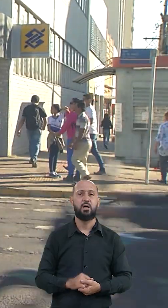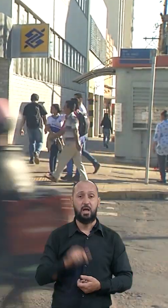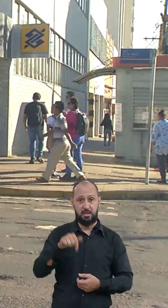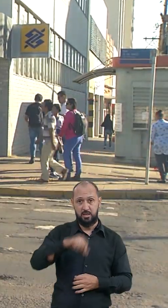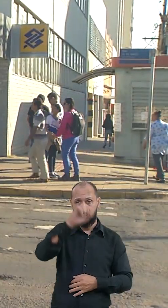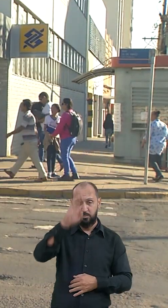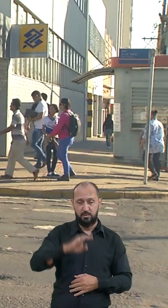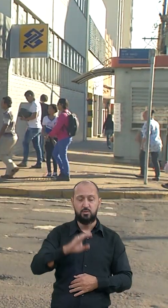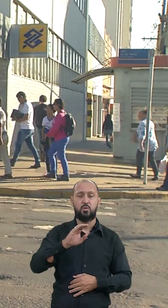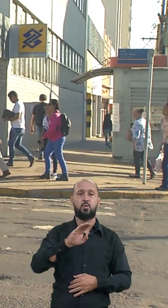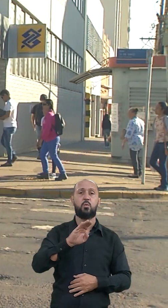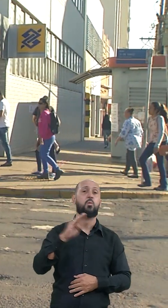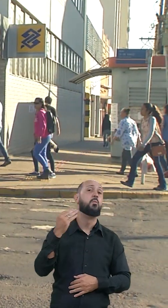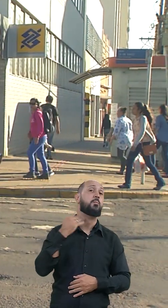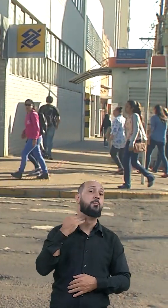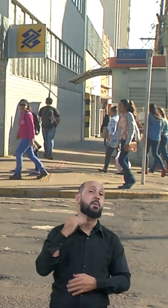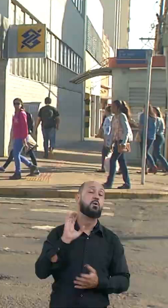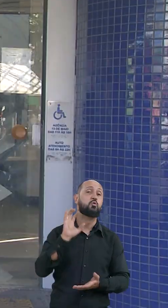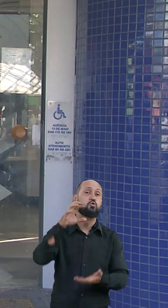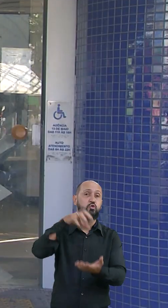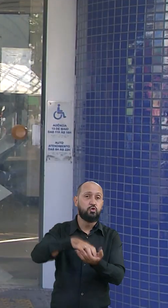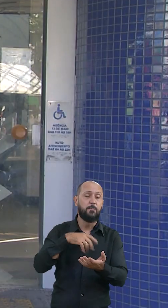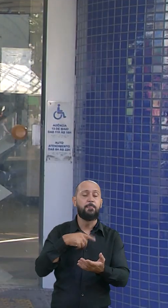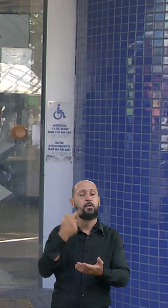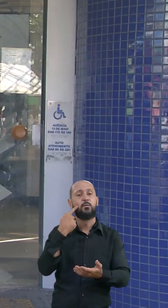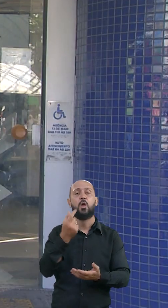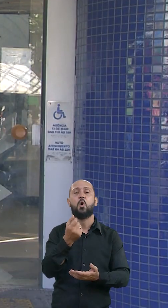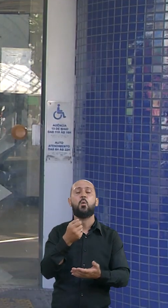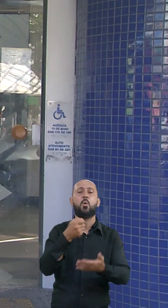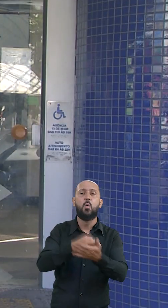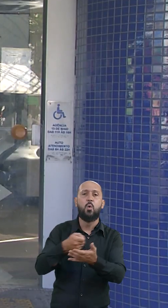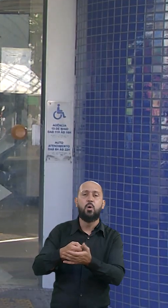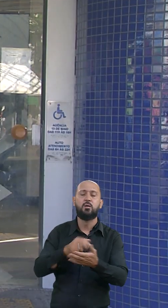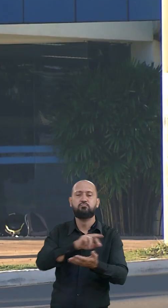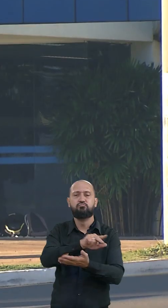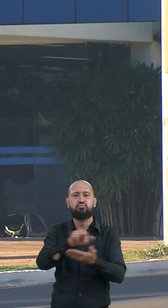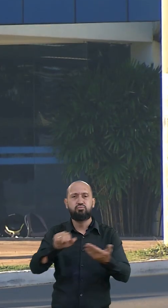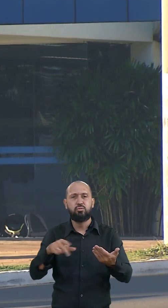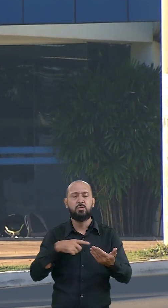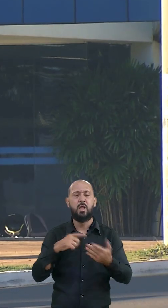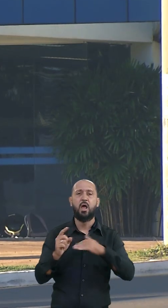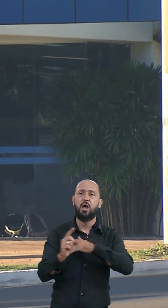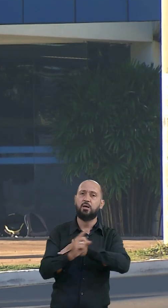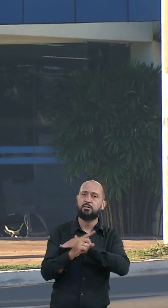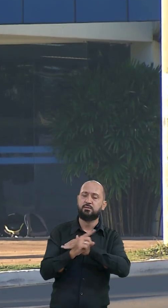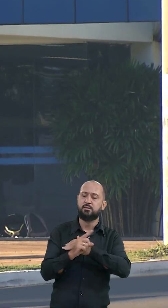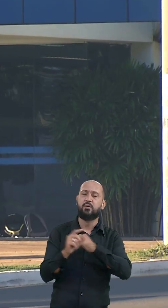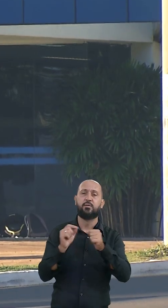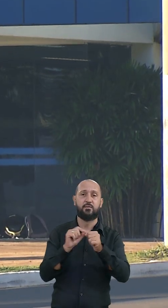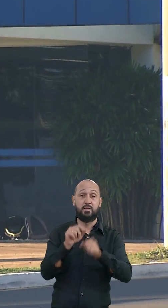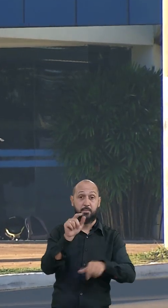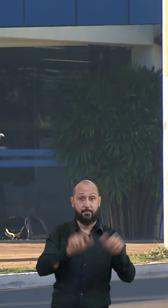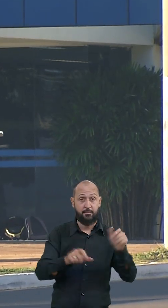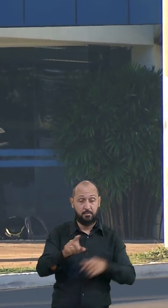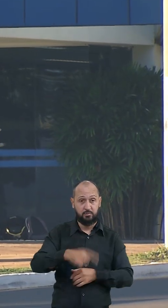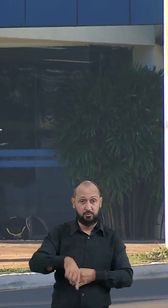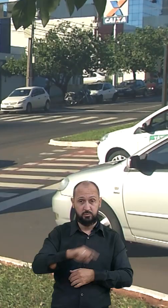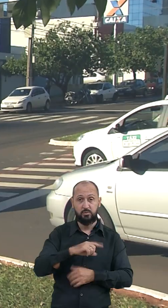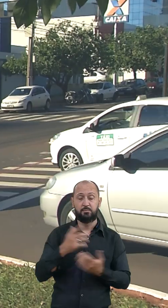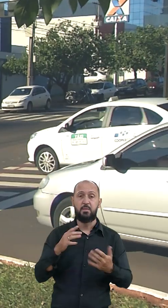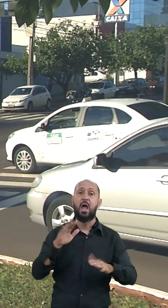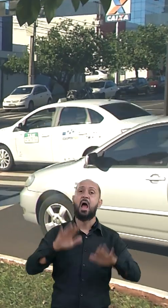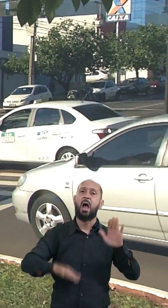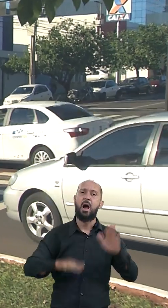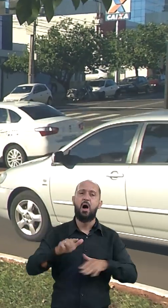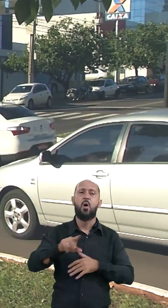No Brasil, o Banco Central regula a cobrança por parte das instituições bancárias sobre os diversos tipos de serviços oferecidos aos clientes,